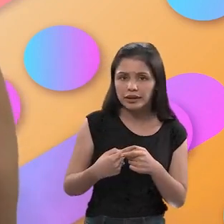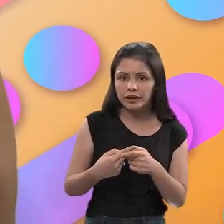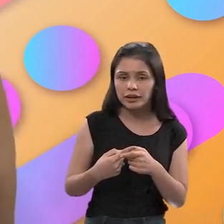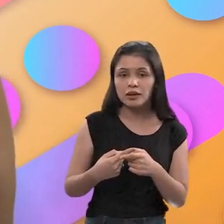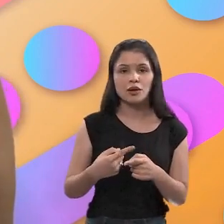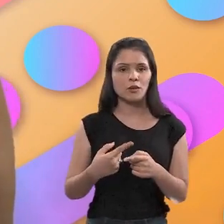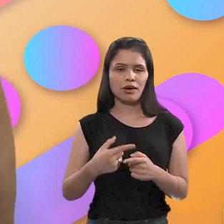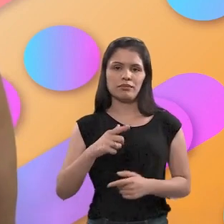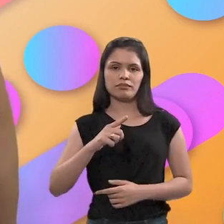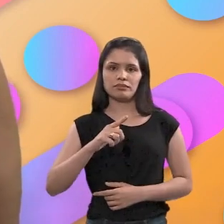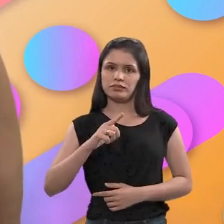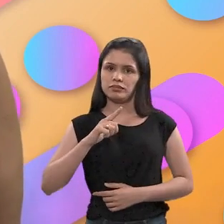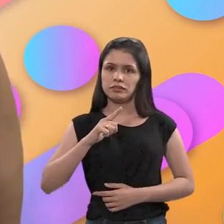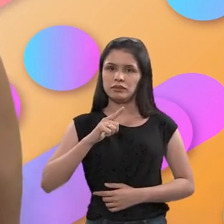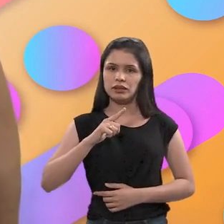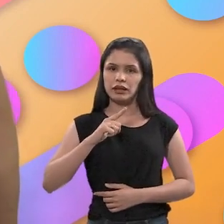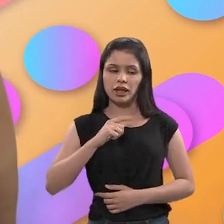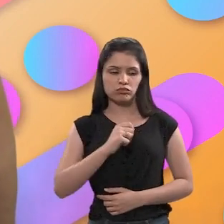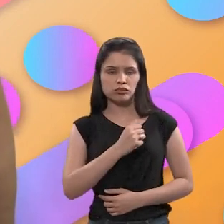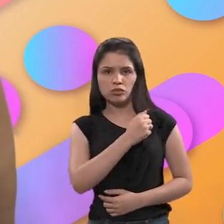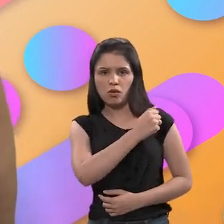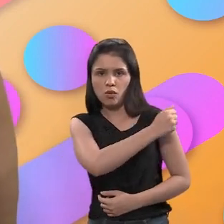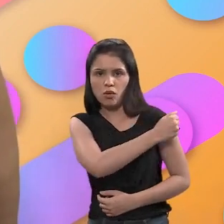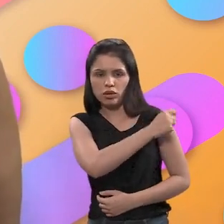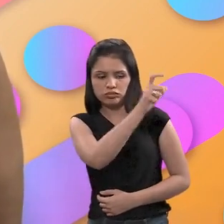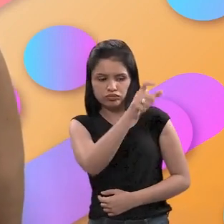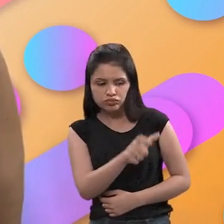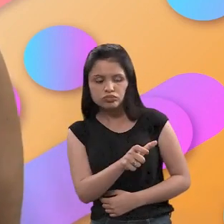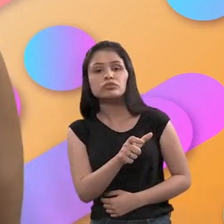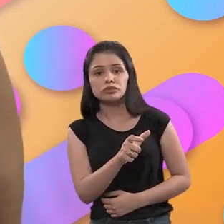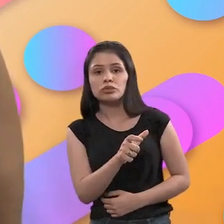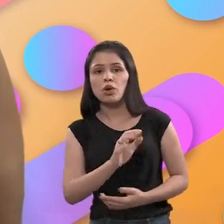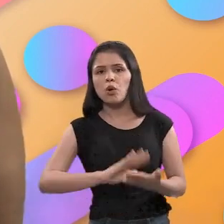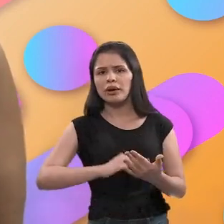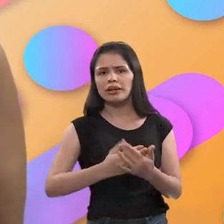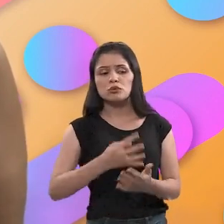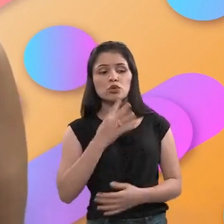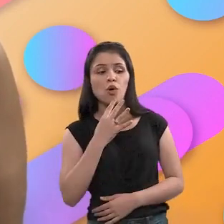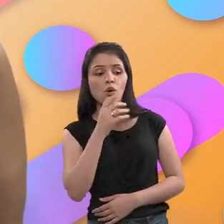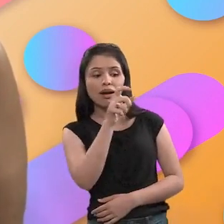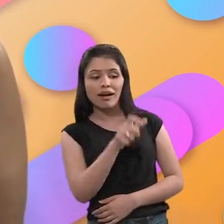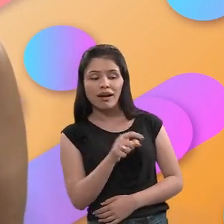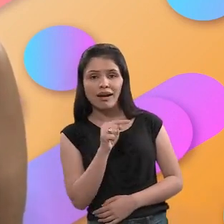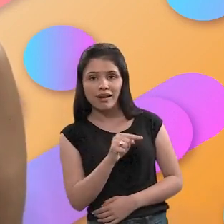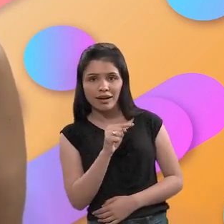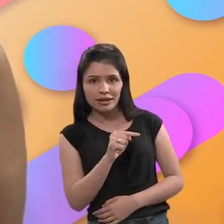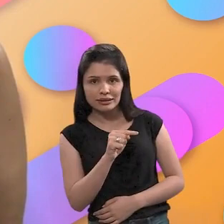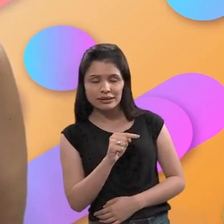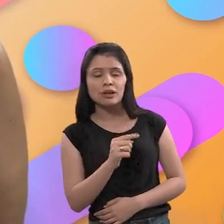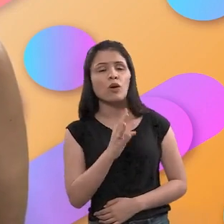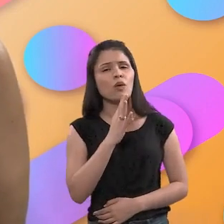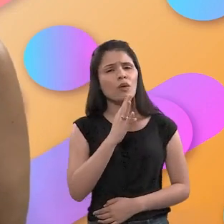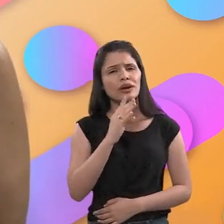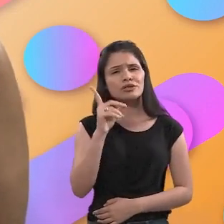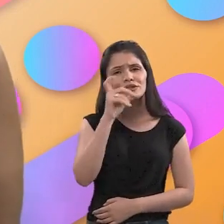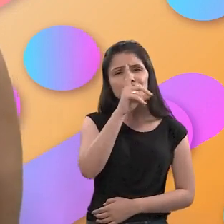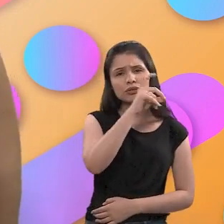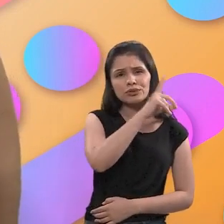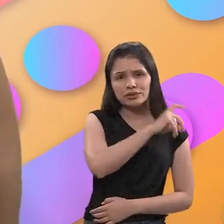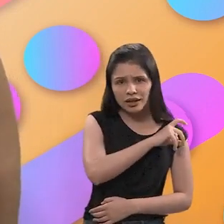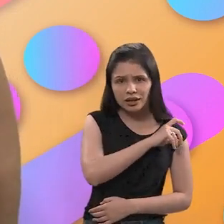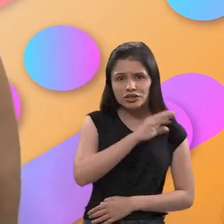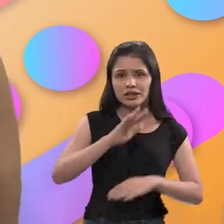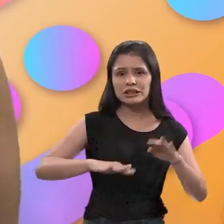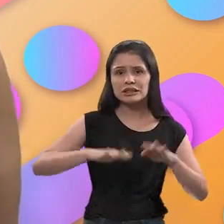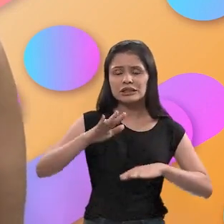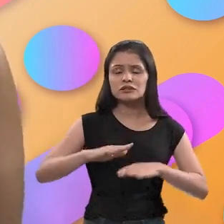Ele conhece bastante bem o aluno, ele conhece as dificuldades do aluno, muitas vezes ele atravessa as diferentes disciplinas junto